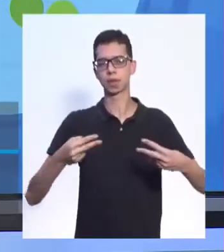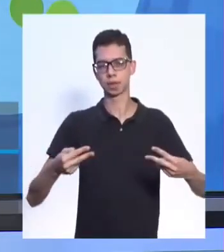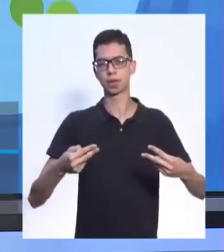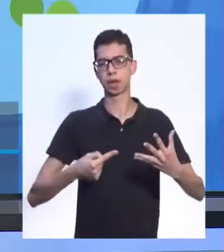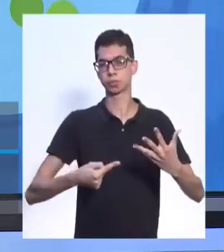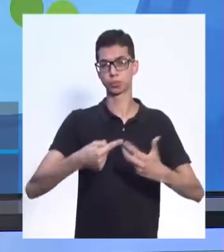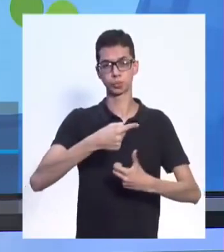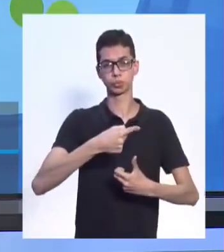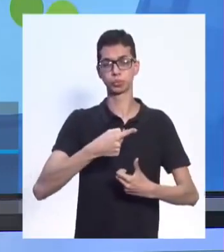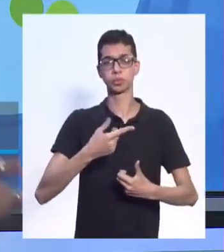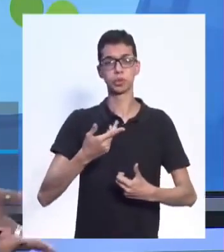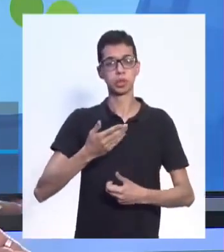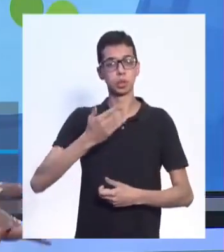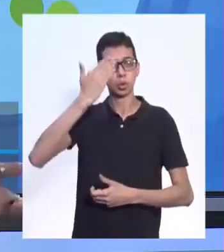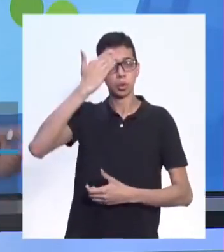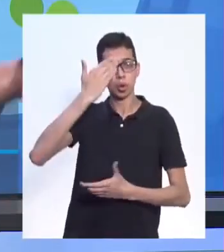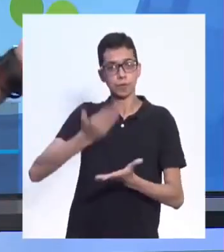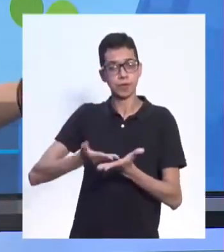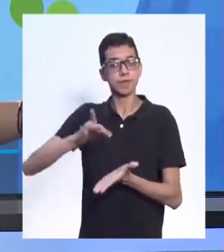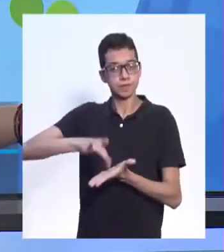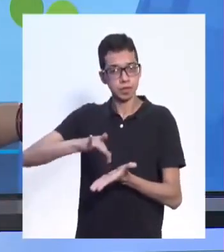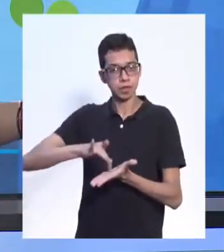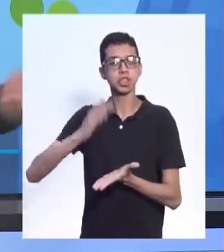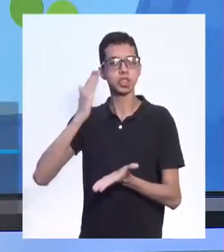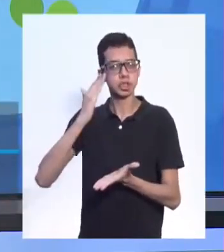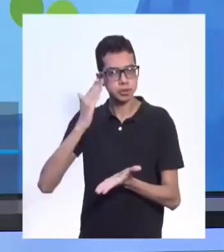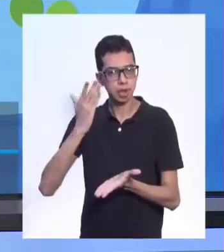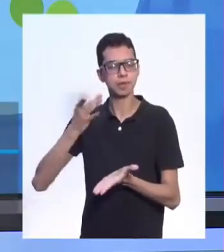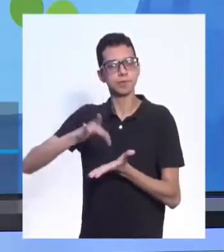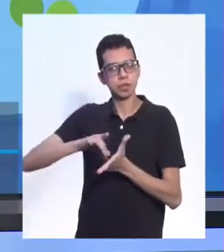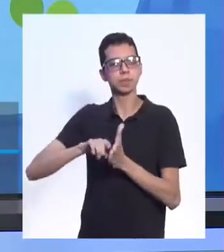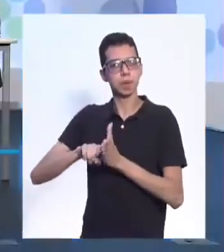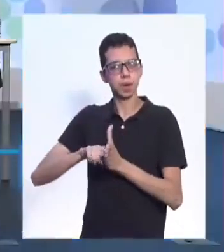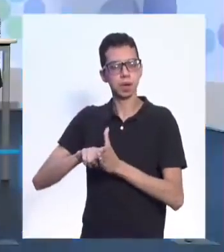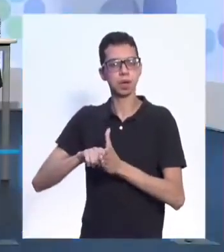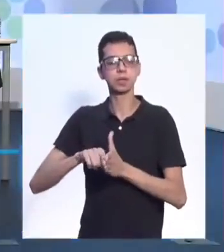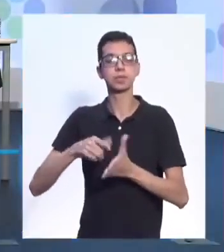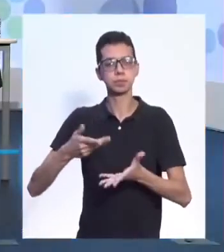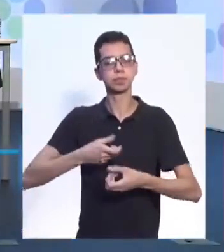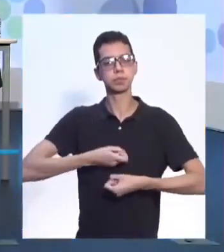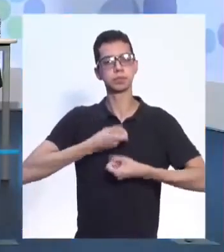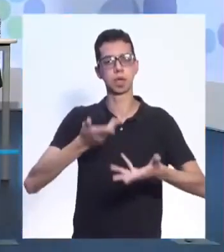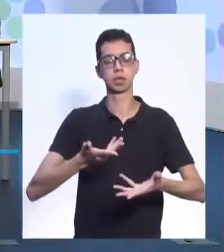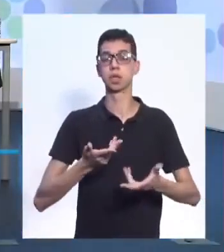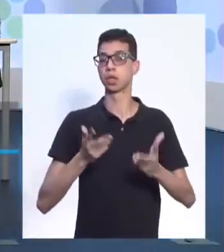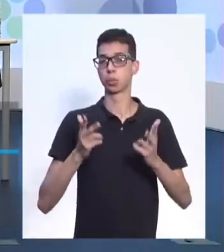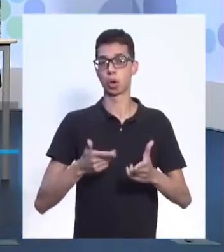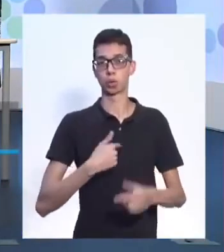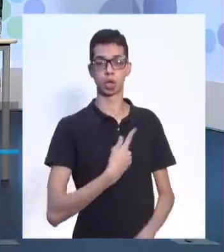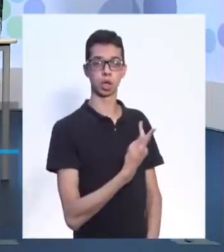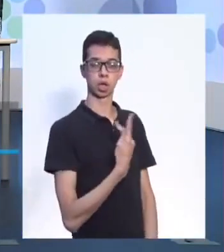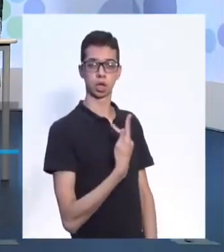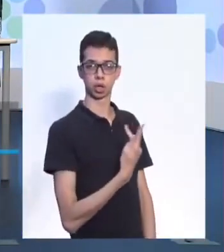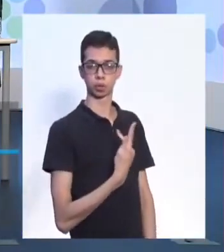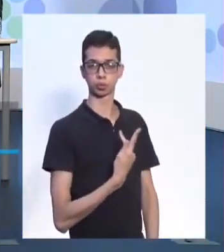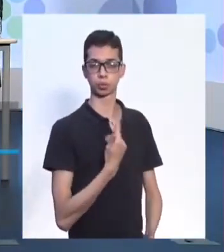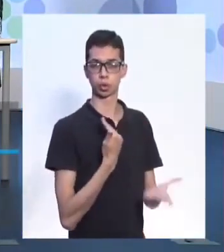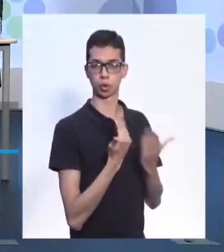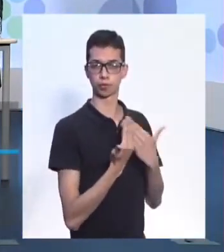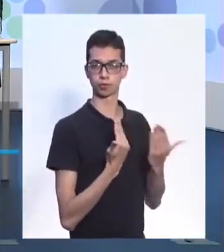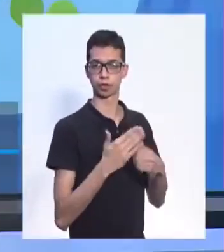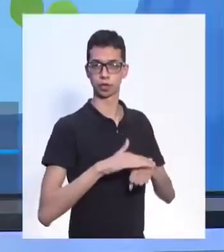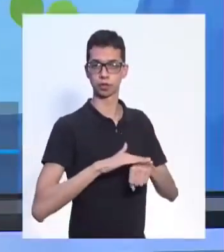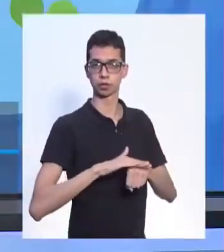fontes confiáveis. Da mesma maneira, né? Que essa conversa foi entre mim e a Jennifer e tudo mais. O que a gente está falando aqui é